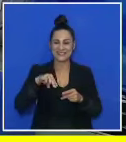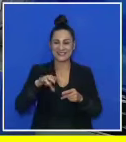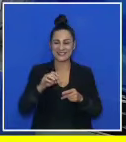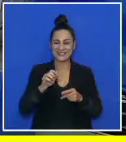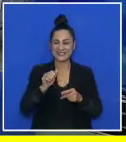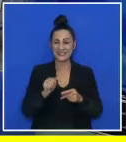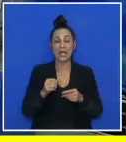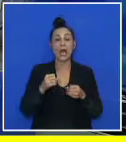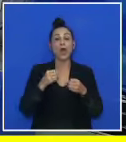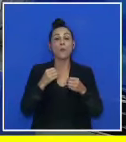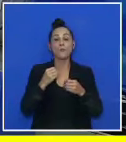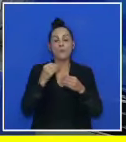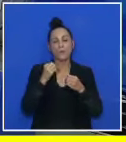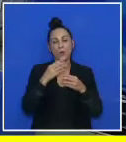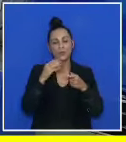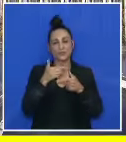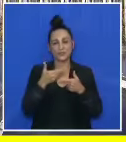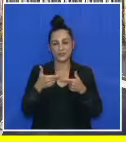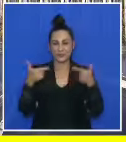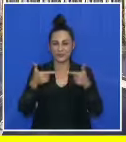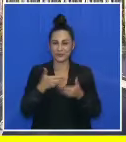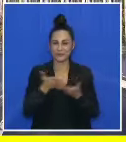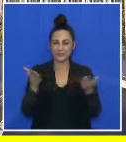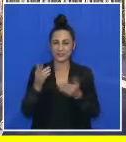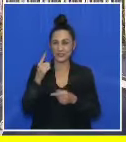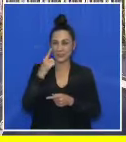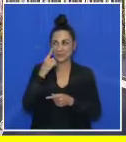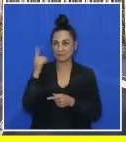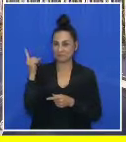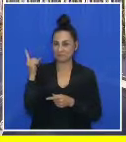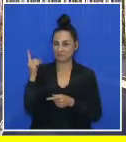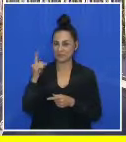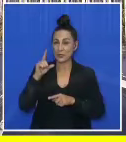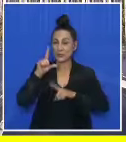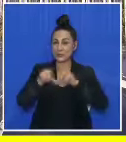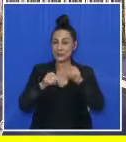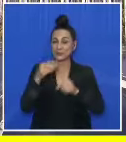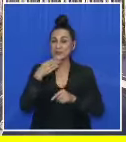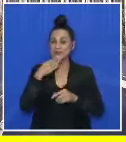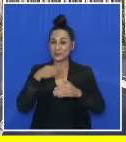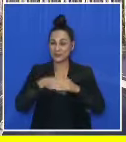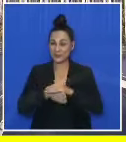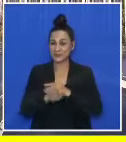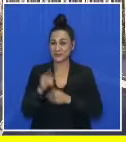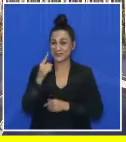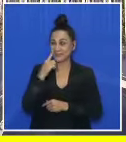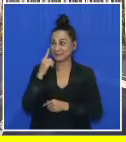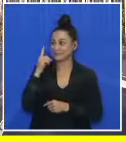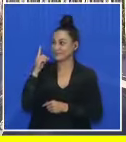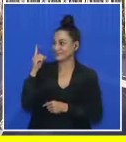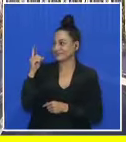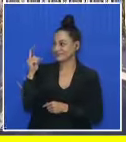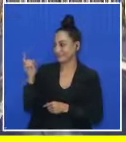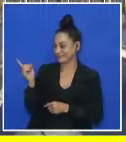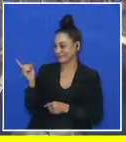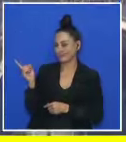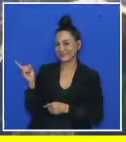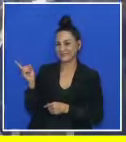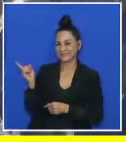Boa sorte para você. Estamos na torcida, apostas em mãos, bolas posicionadas. Sorteio da Time Mania. Valendo!